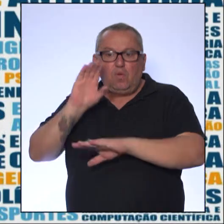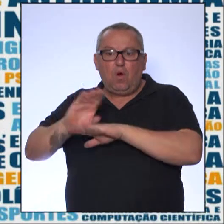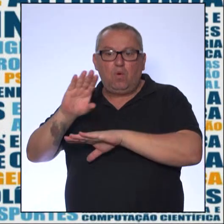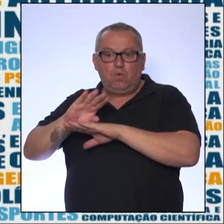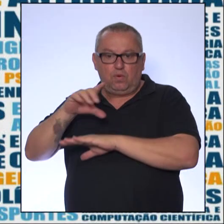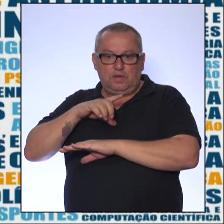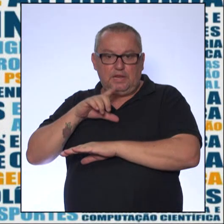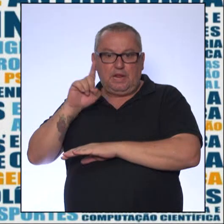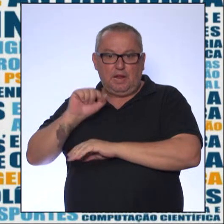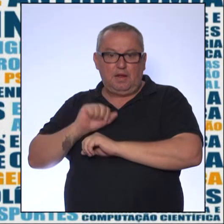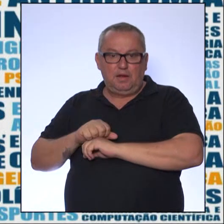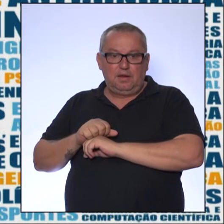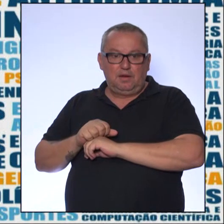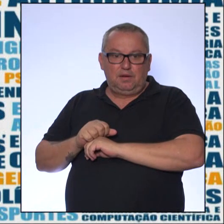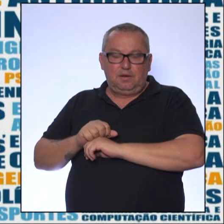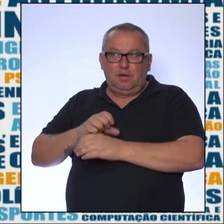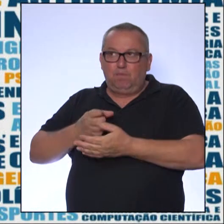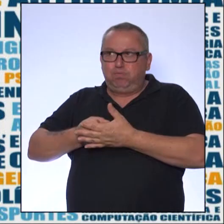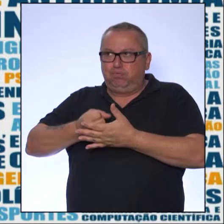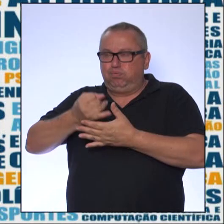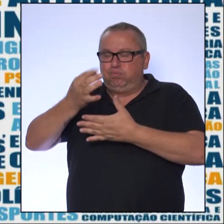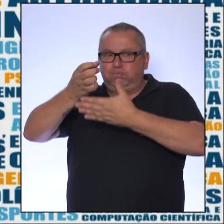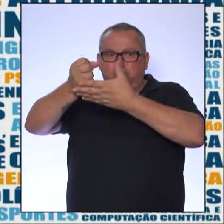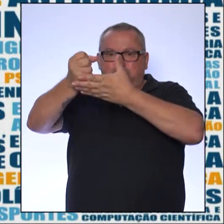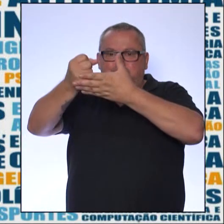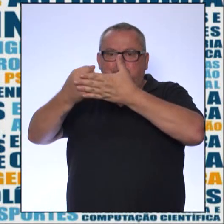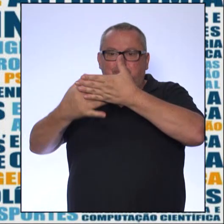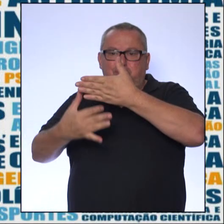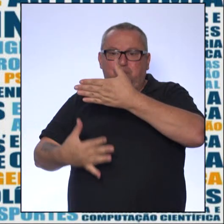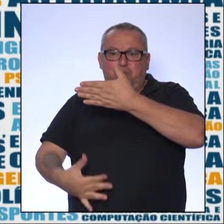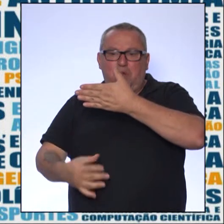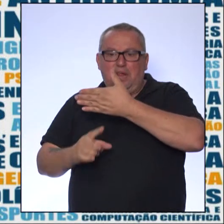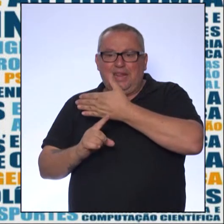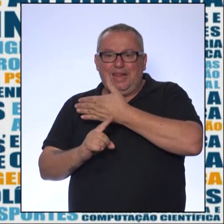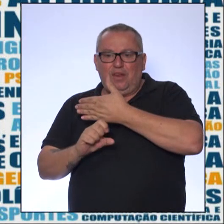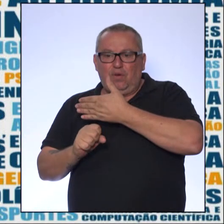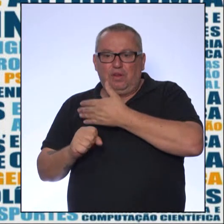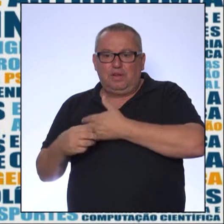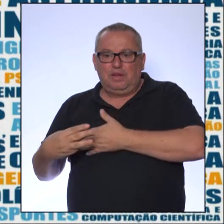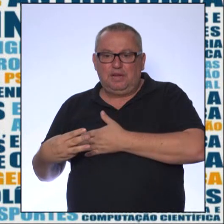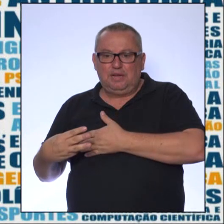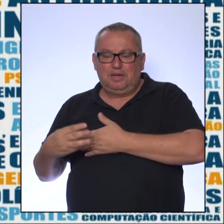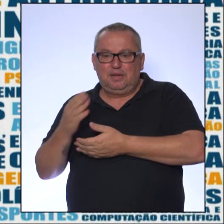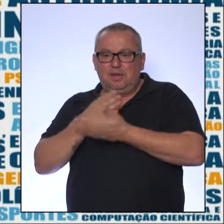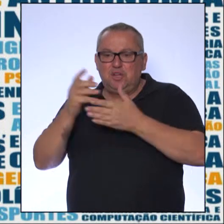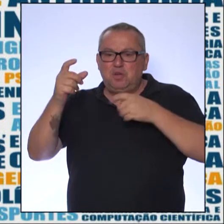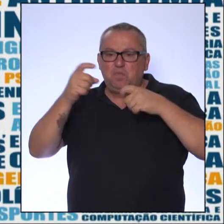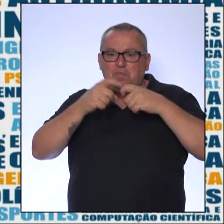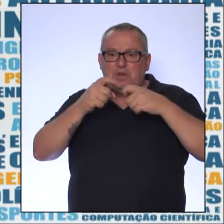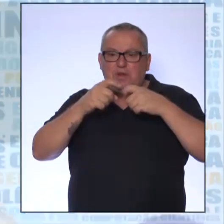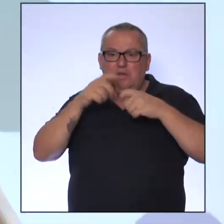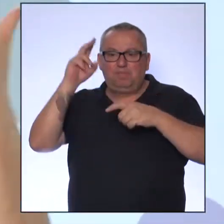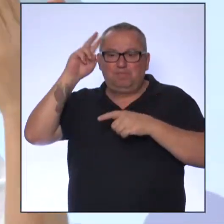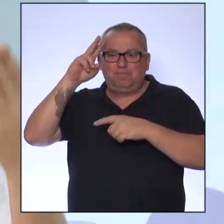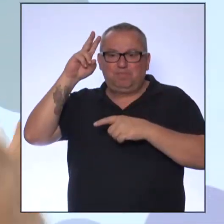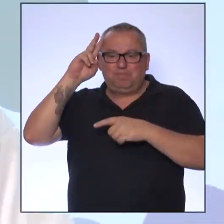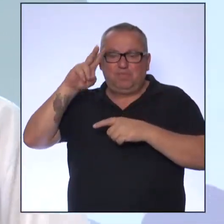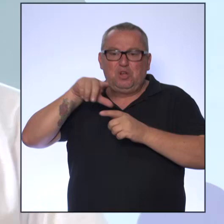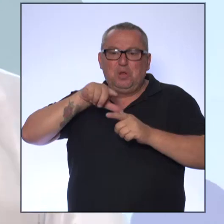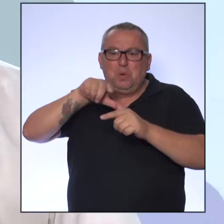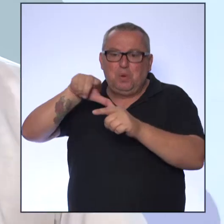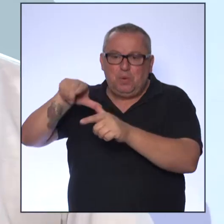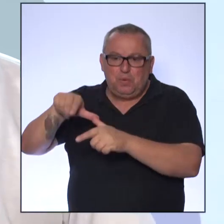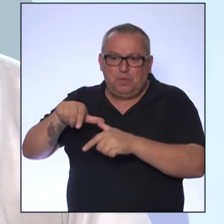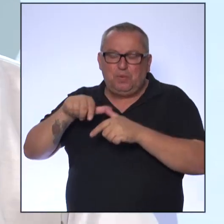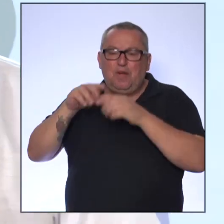lá? Uma infinidade de cursos. 183 vão desde medicina, história,